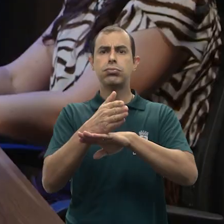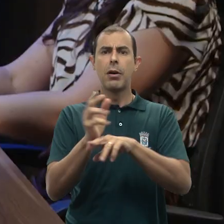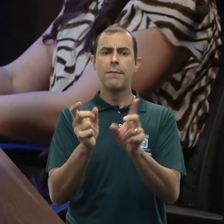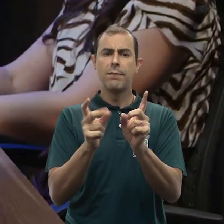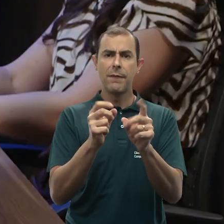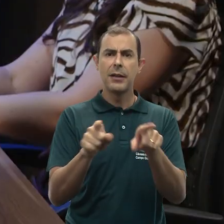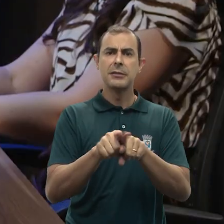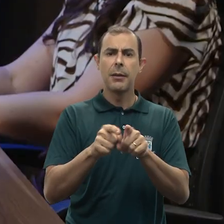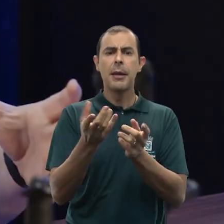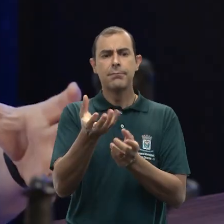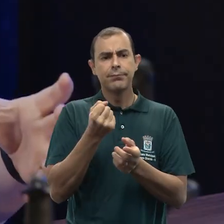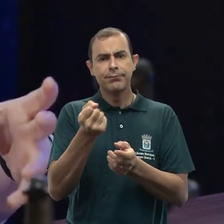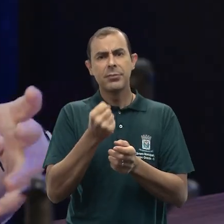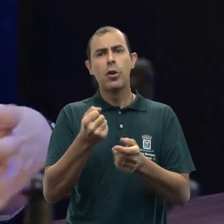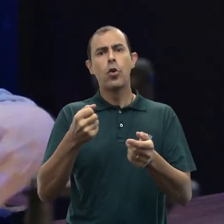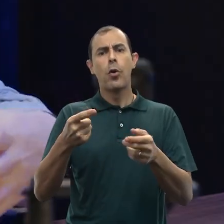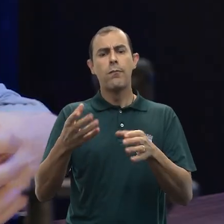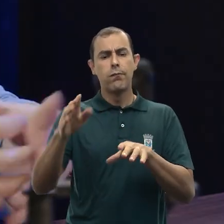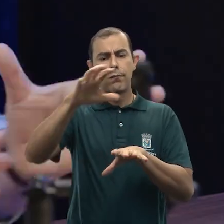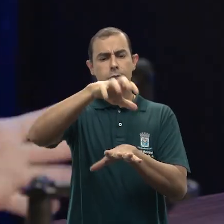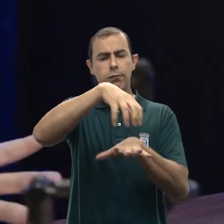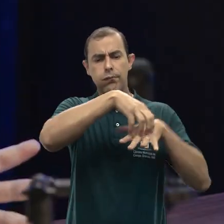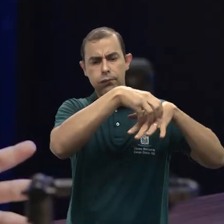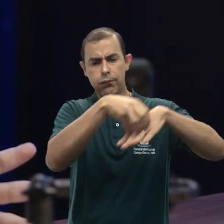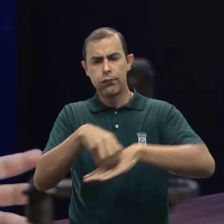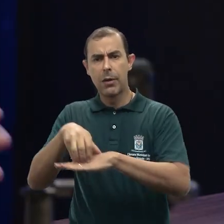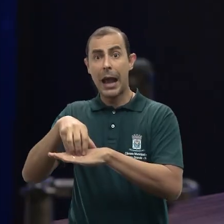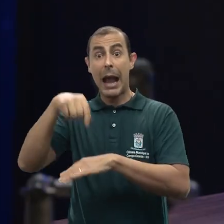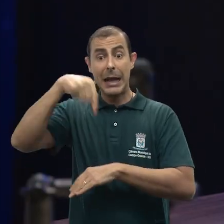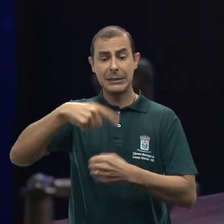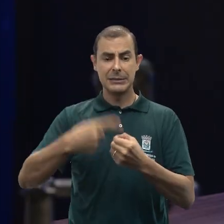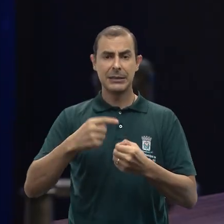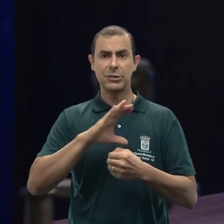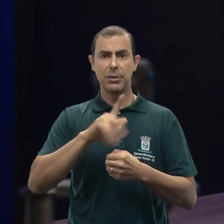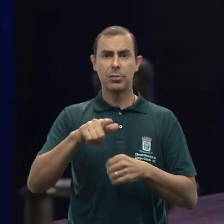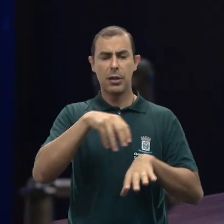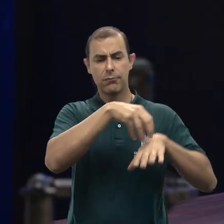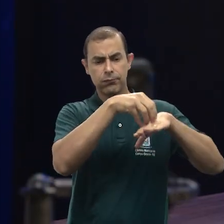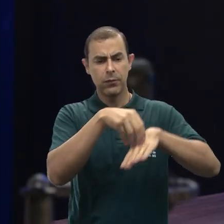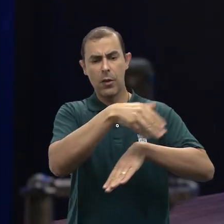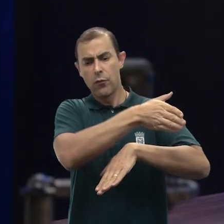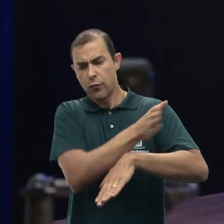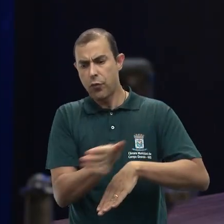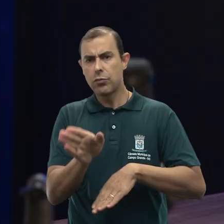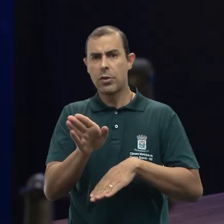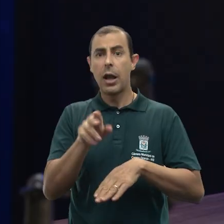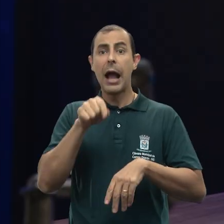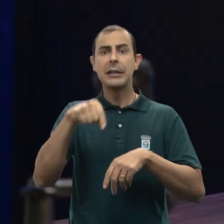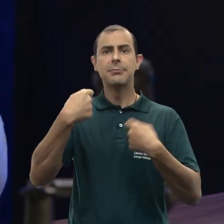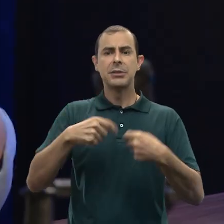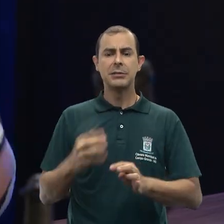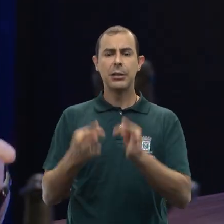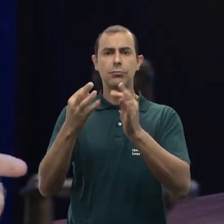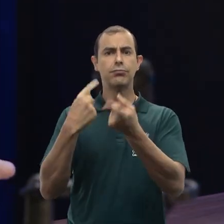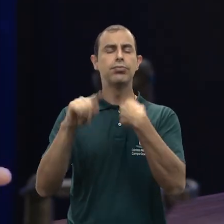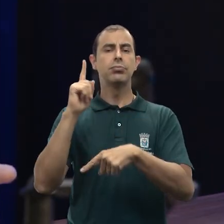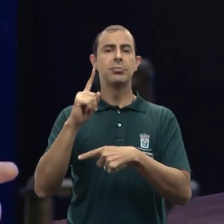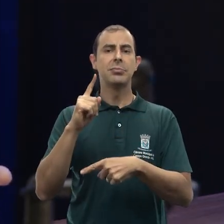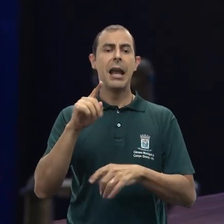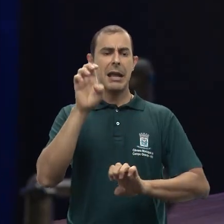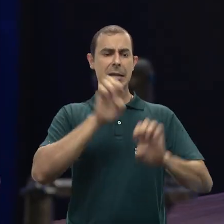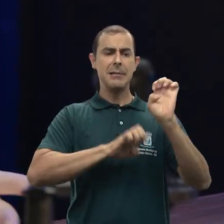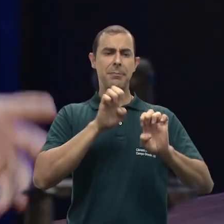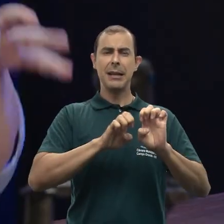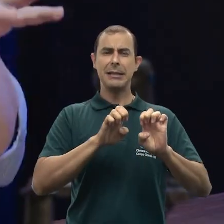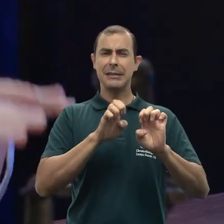pelos portos do Pacífico, nós temos que ser um hub de tecnologia. Nenhuma grande empresa vem e traz todos os funcionários